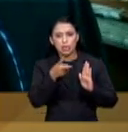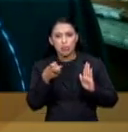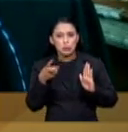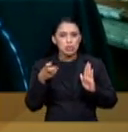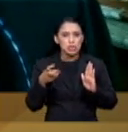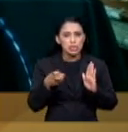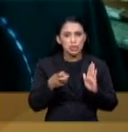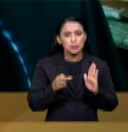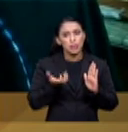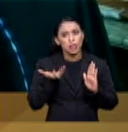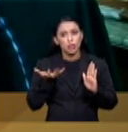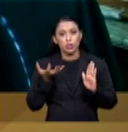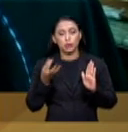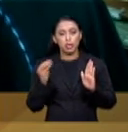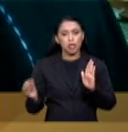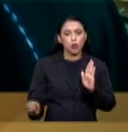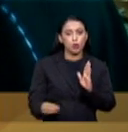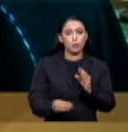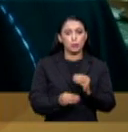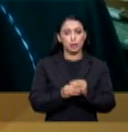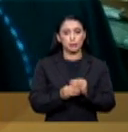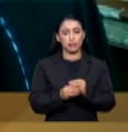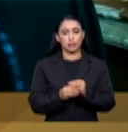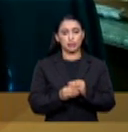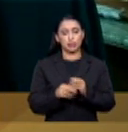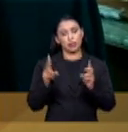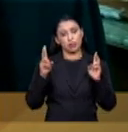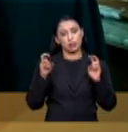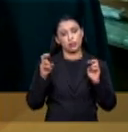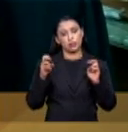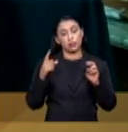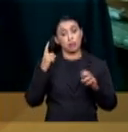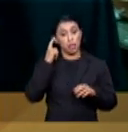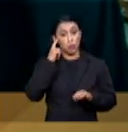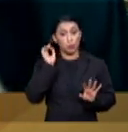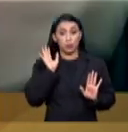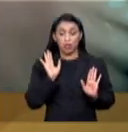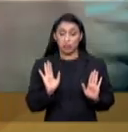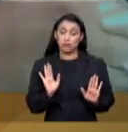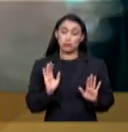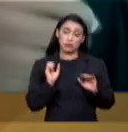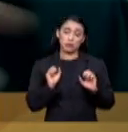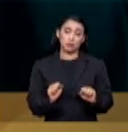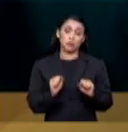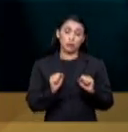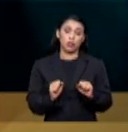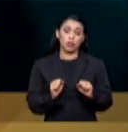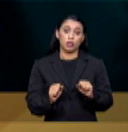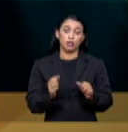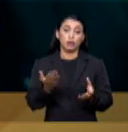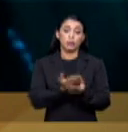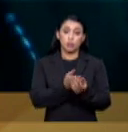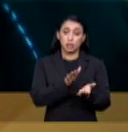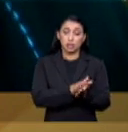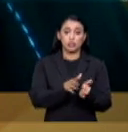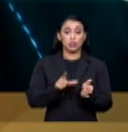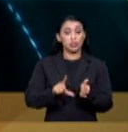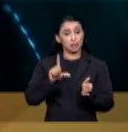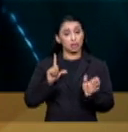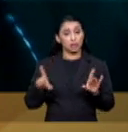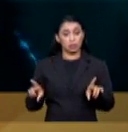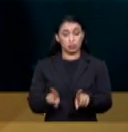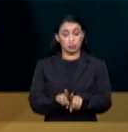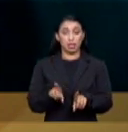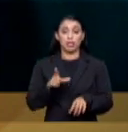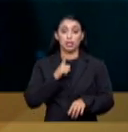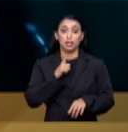coisa que gostaria de discutir mais. É a ponderação, inclusive, quanto ao processo anterior. E aí